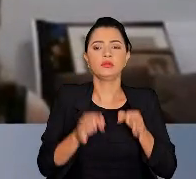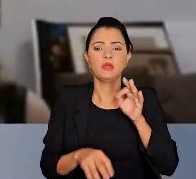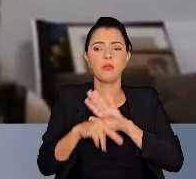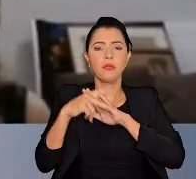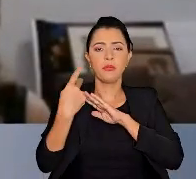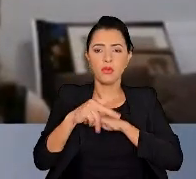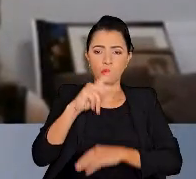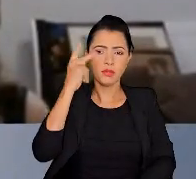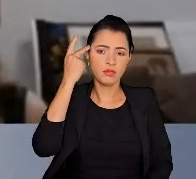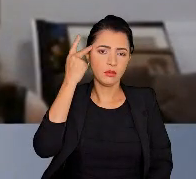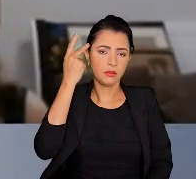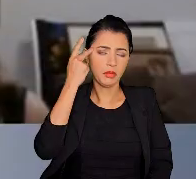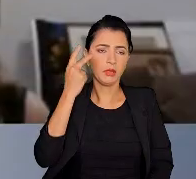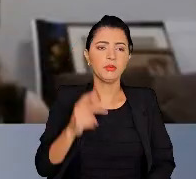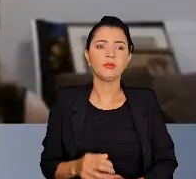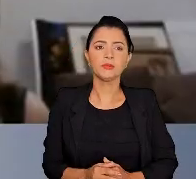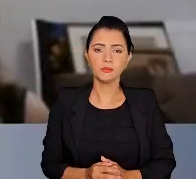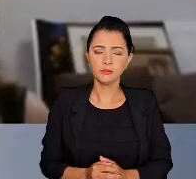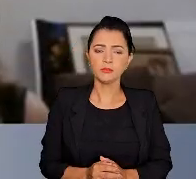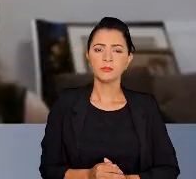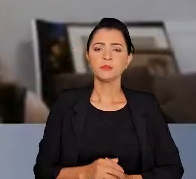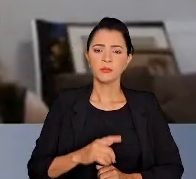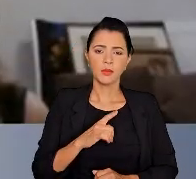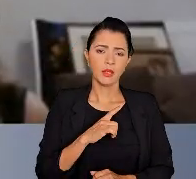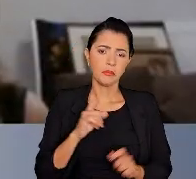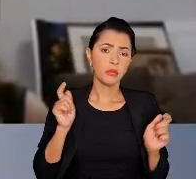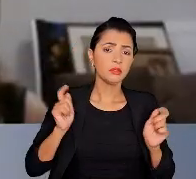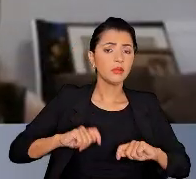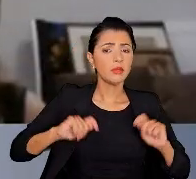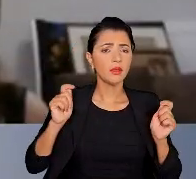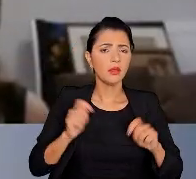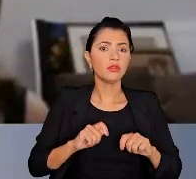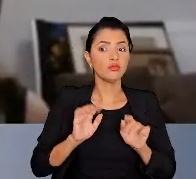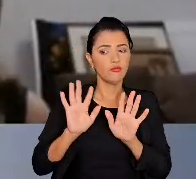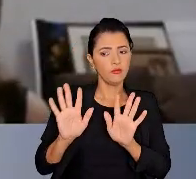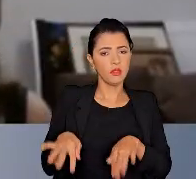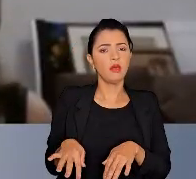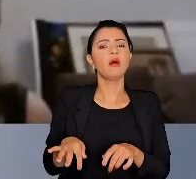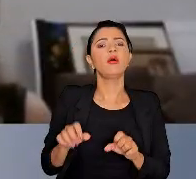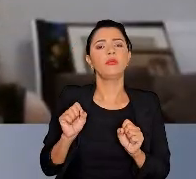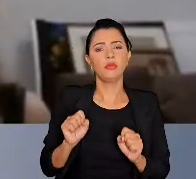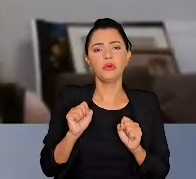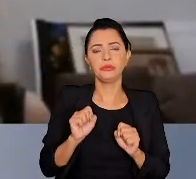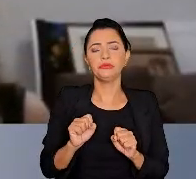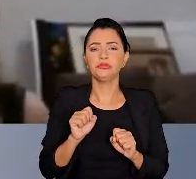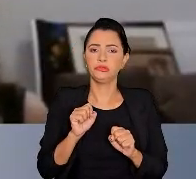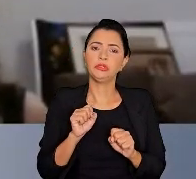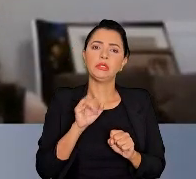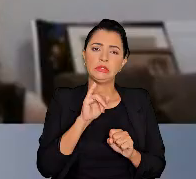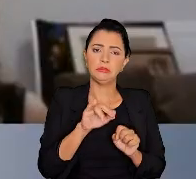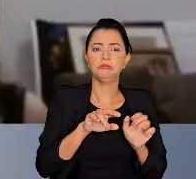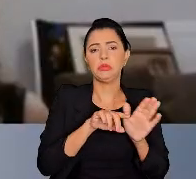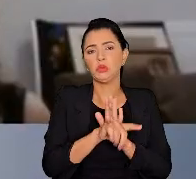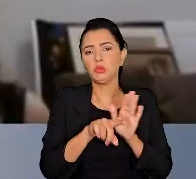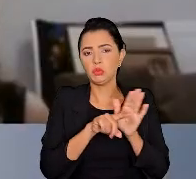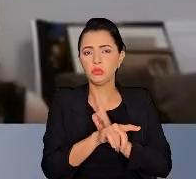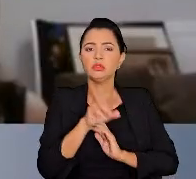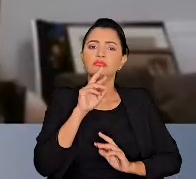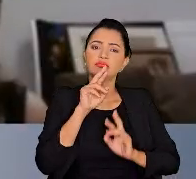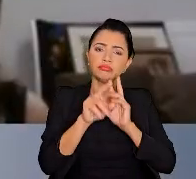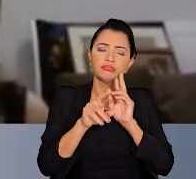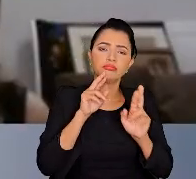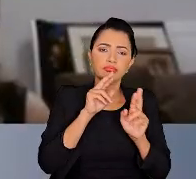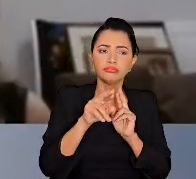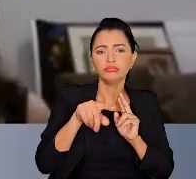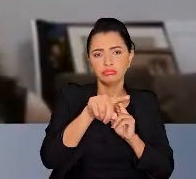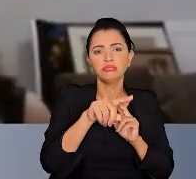Paulo. Nós temos a possibilidade, ao final do evento, de responder perguntas que o público